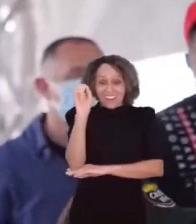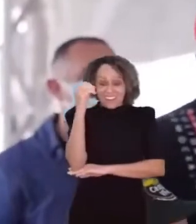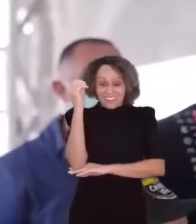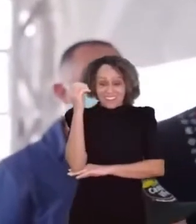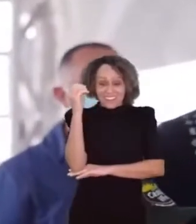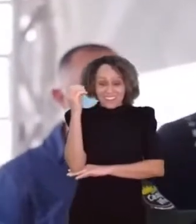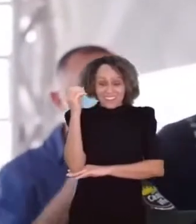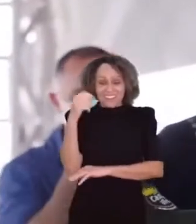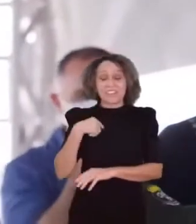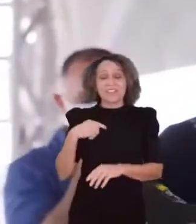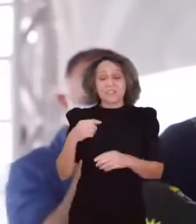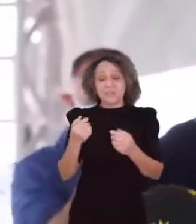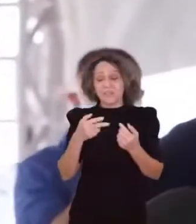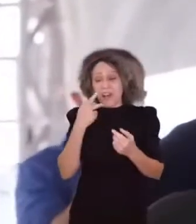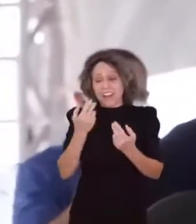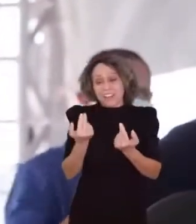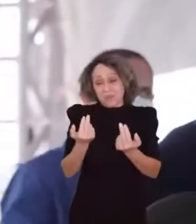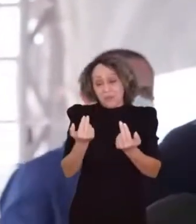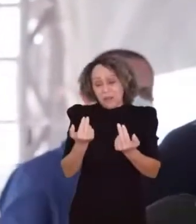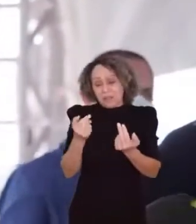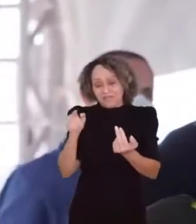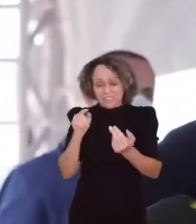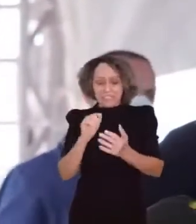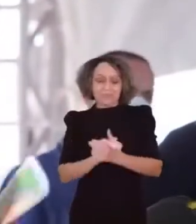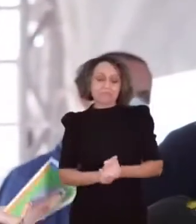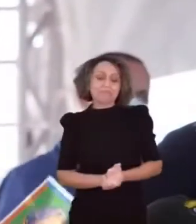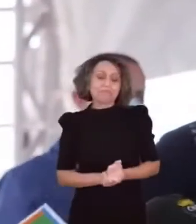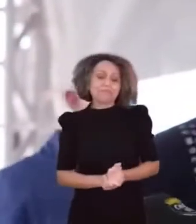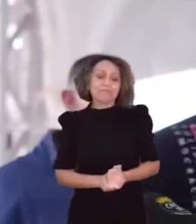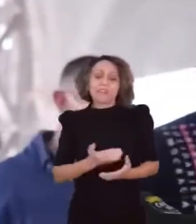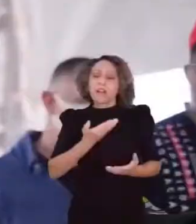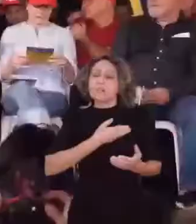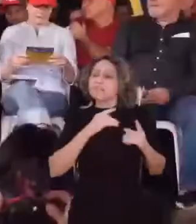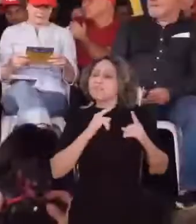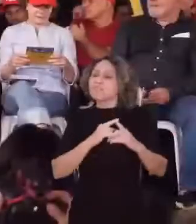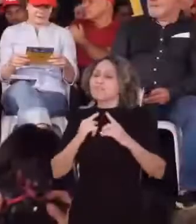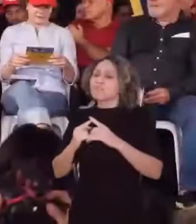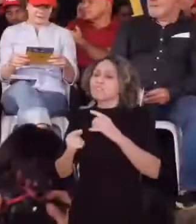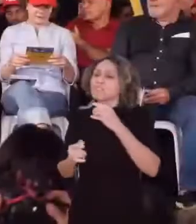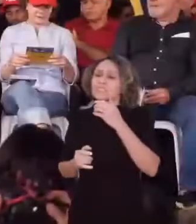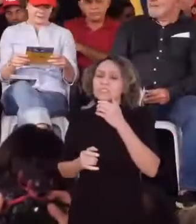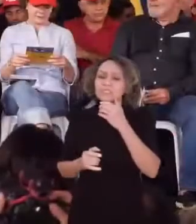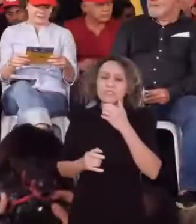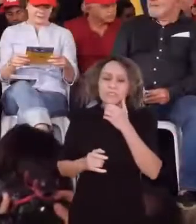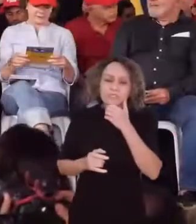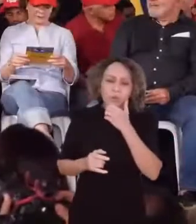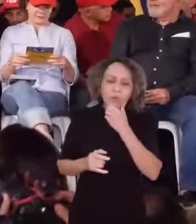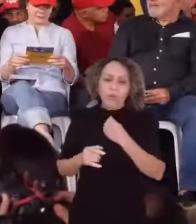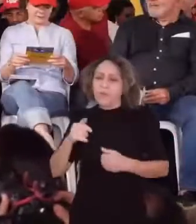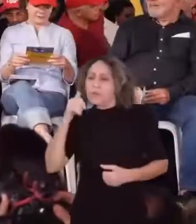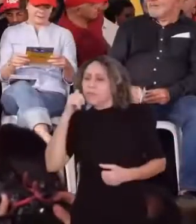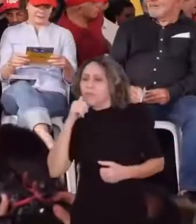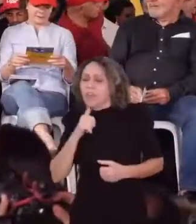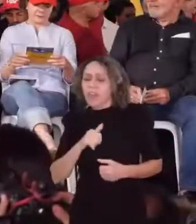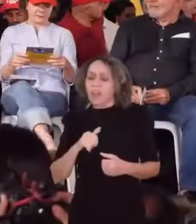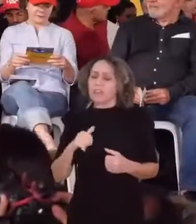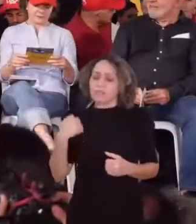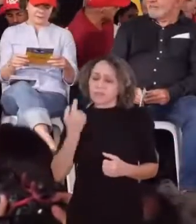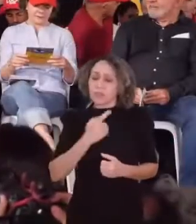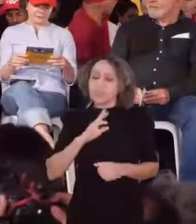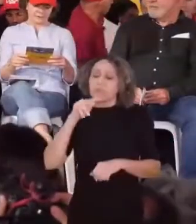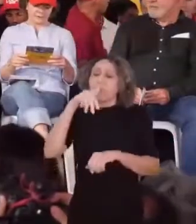Companheiros e companheiras, nós estamos aqui numa